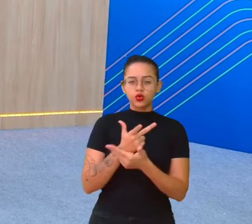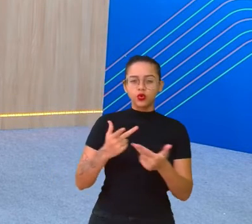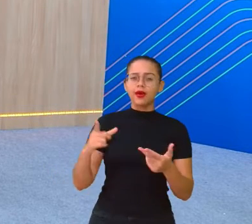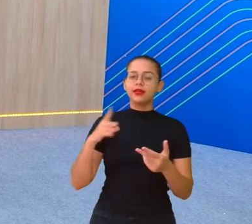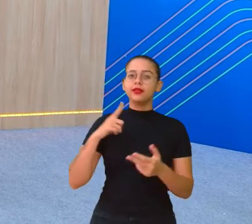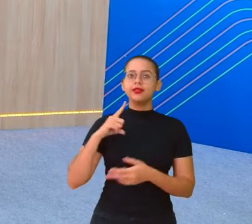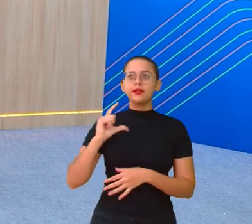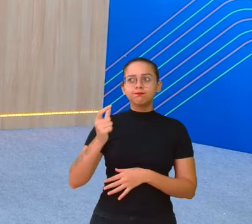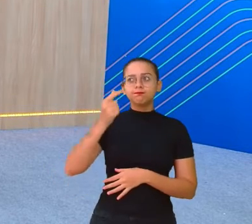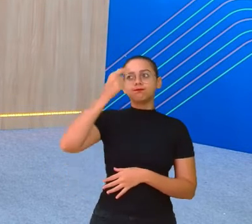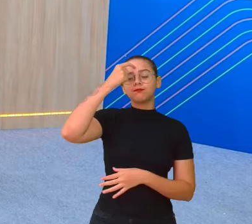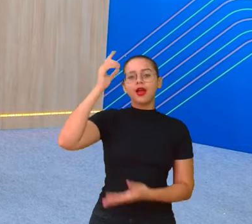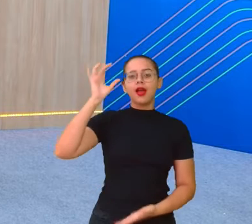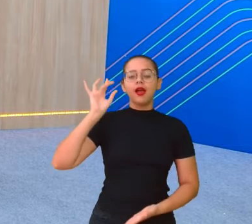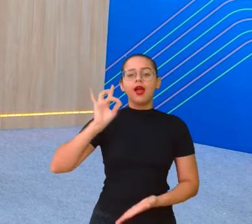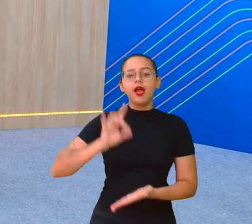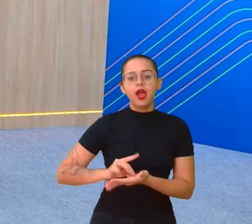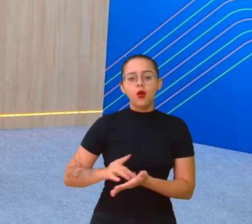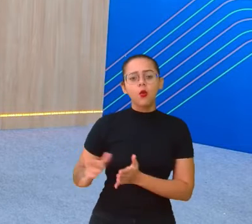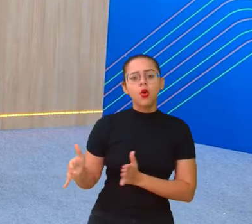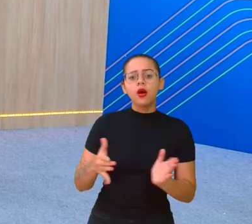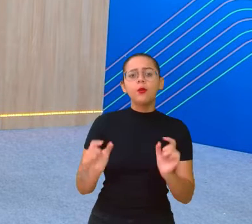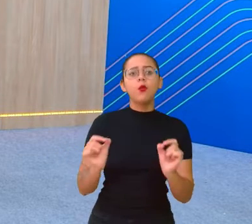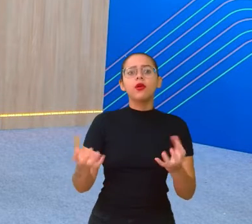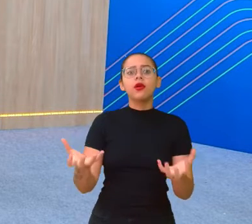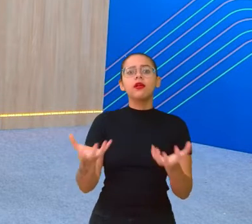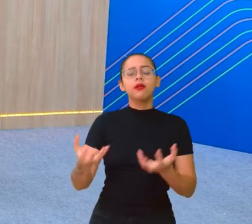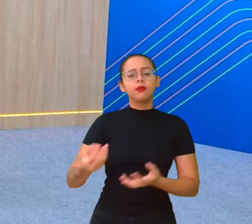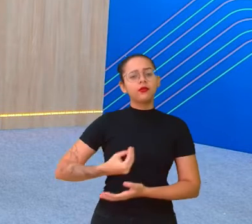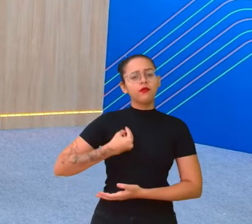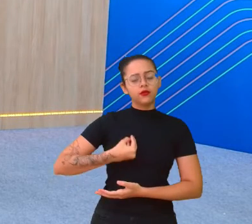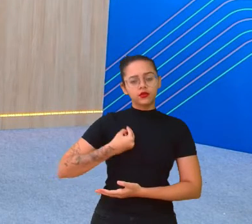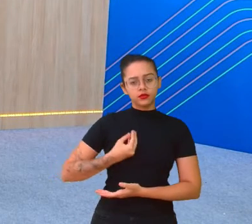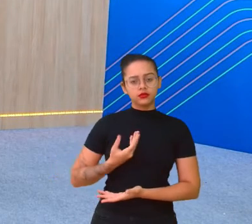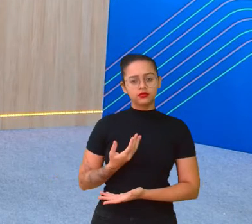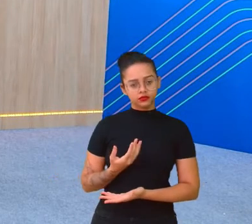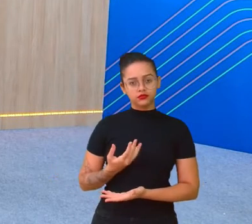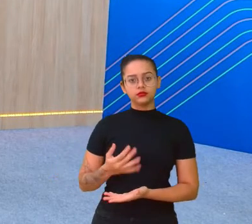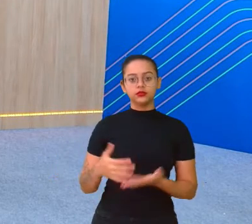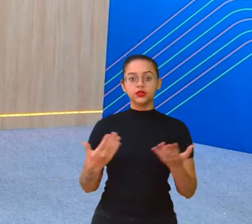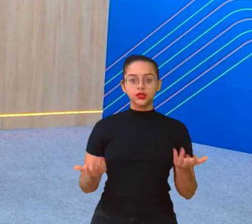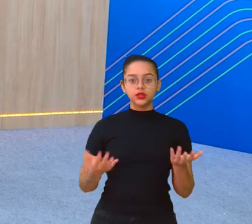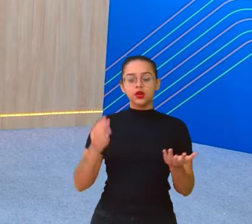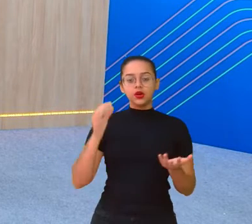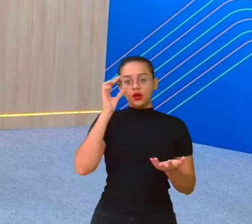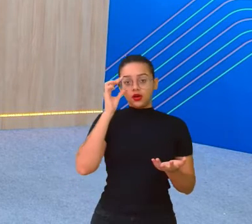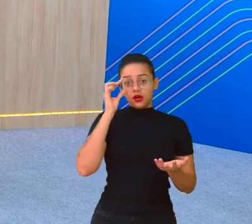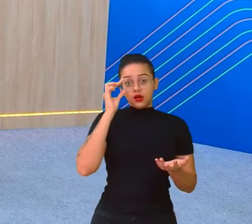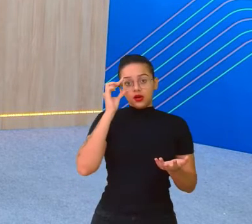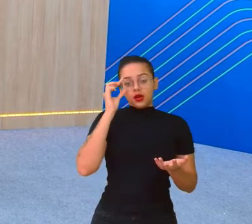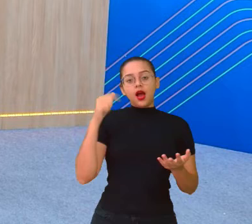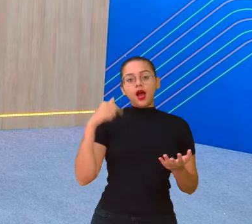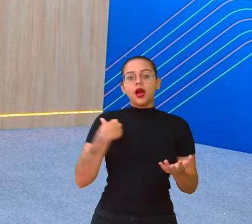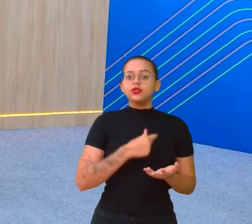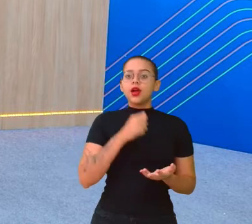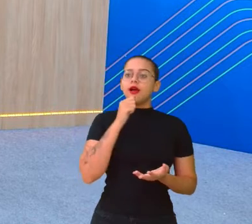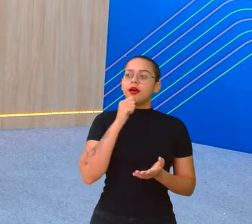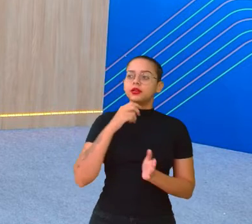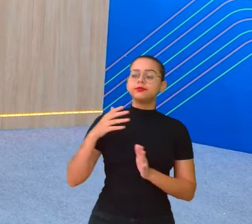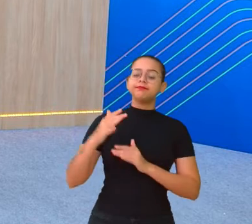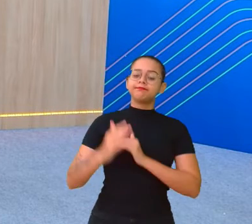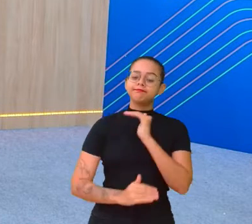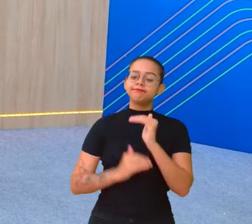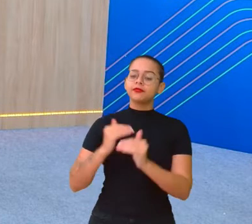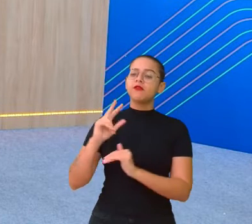ter a noção real do caminho que a gente quer trilhar, né? Na medida em que a gente está nesse processo, a gente vai